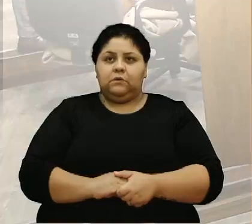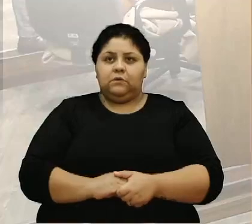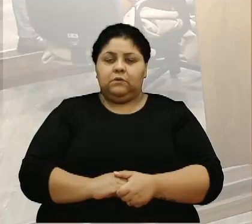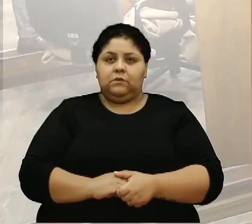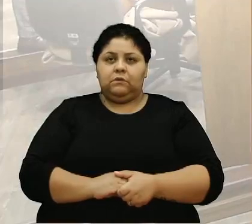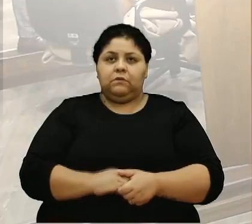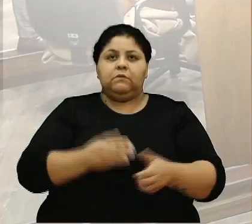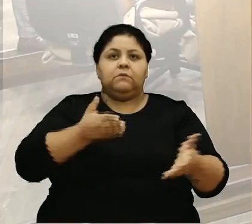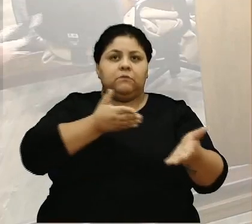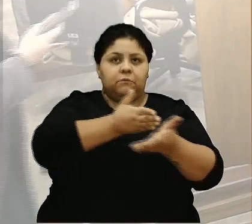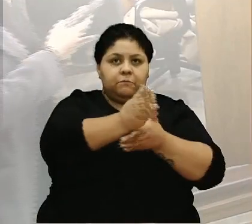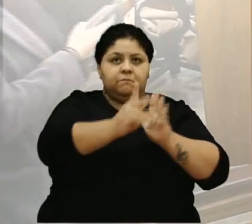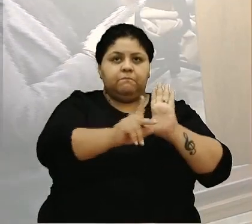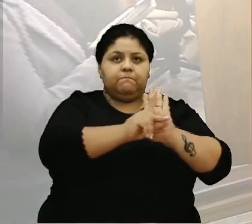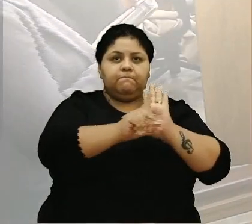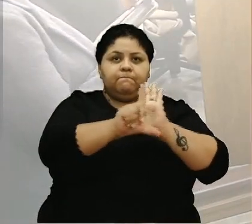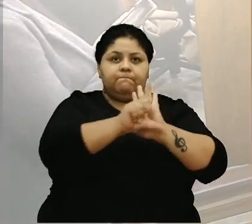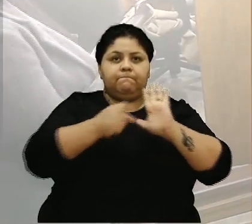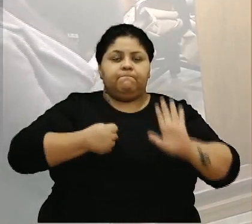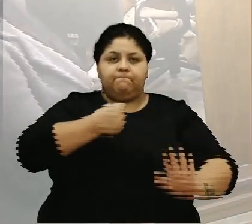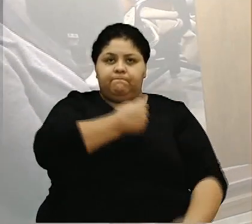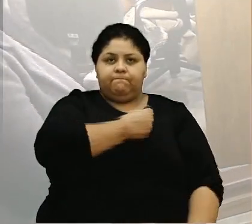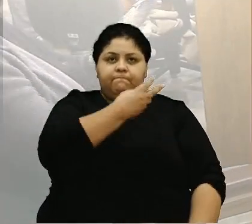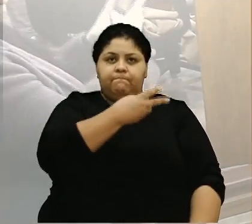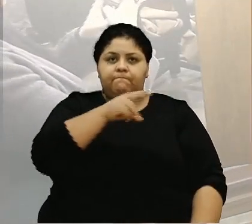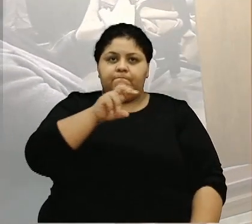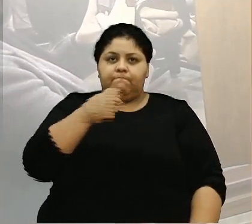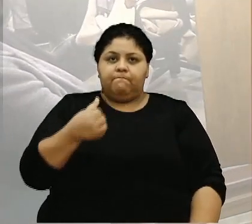Parecer é favorável ao projeto de lei número